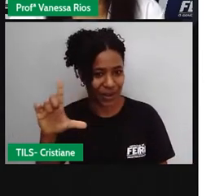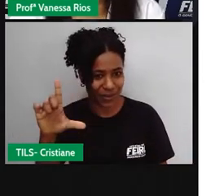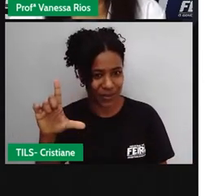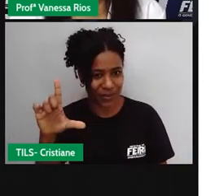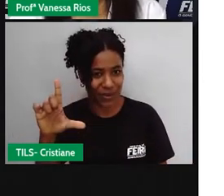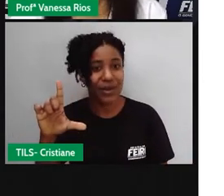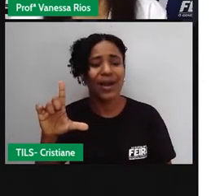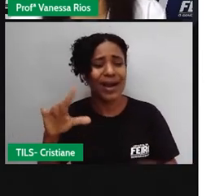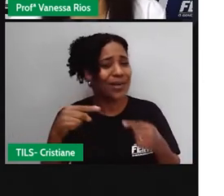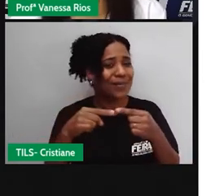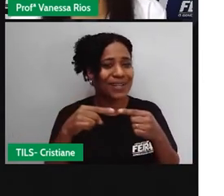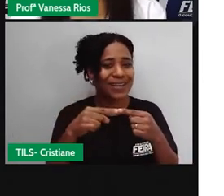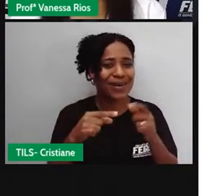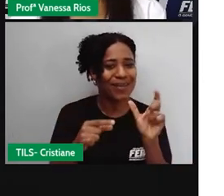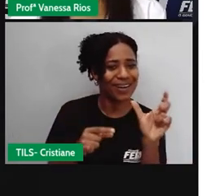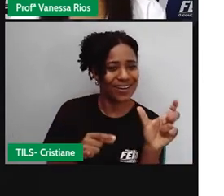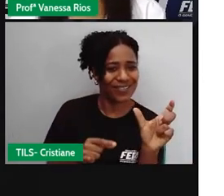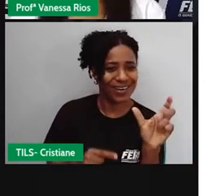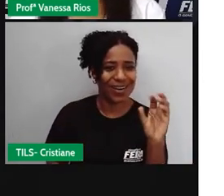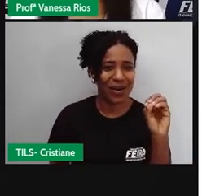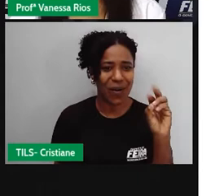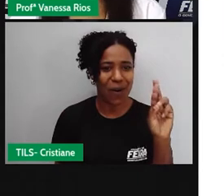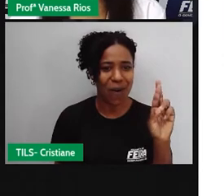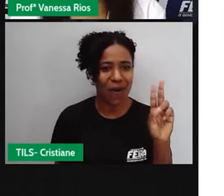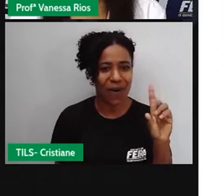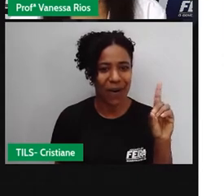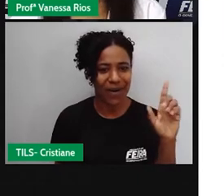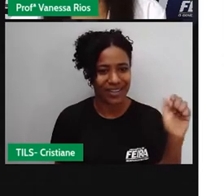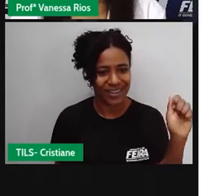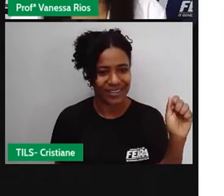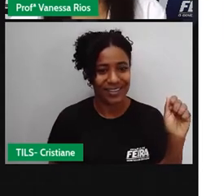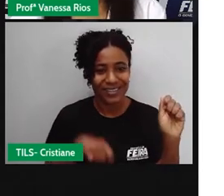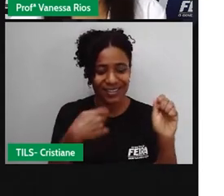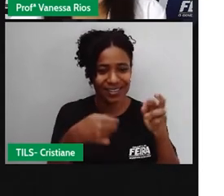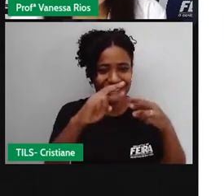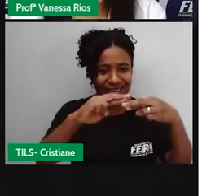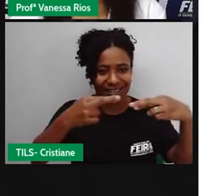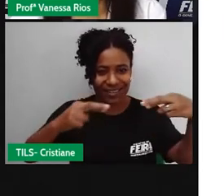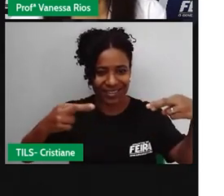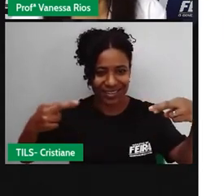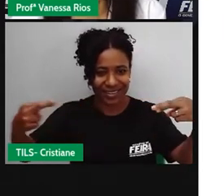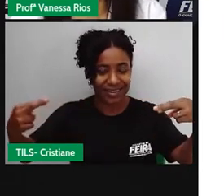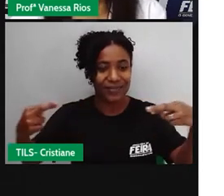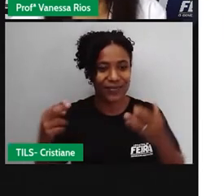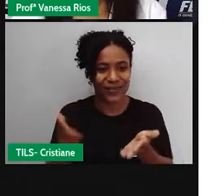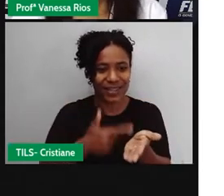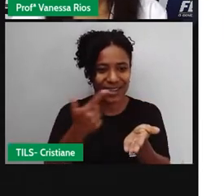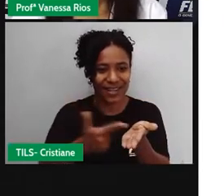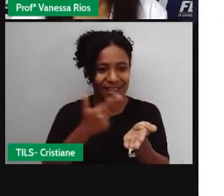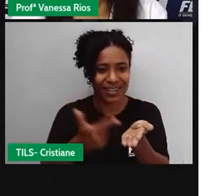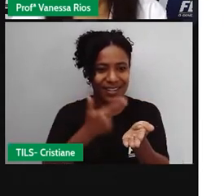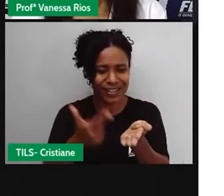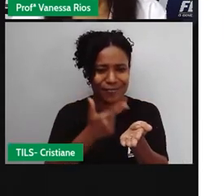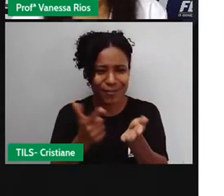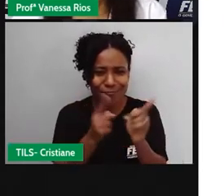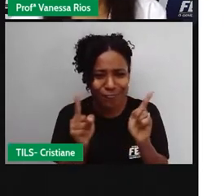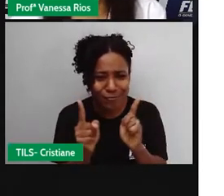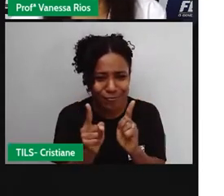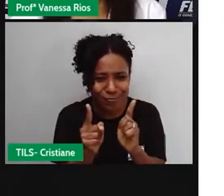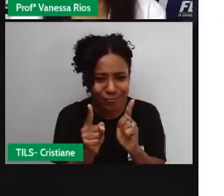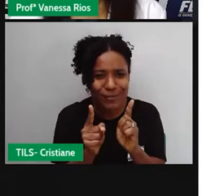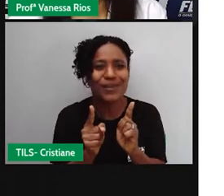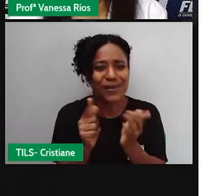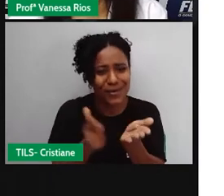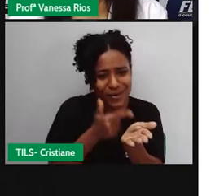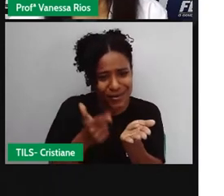né? Nós vimos que os cordéis, eles são impressos em pequenos livrinhos com quantidades de folhas, né,